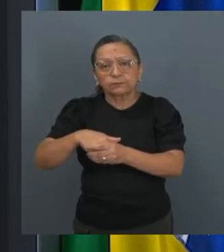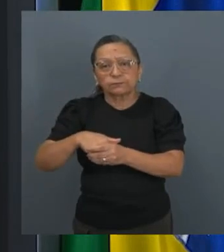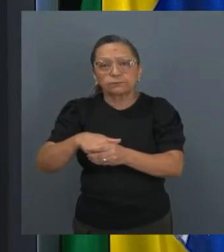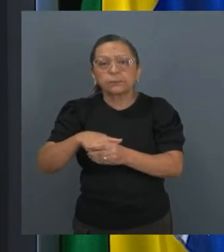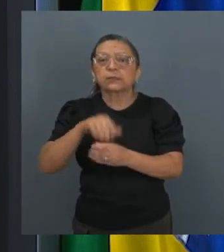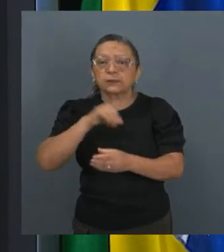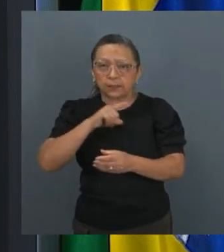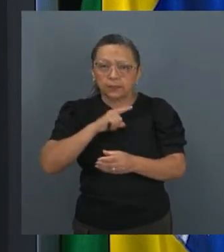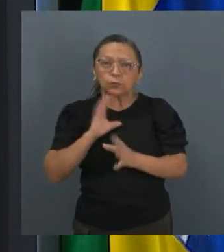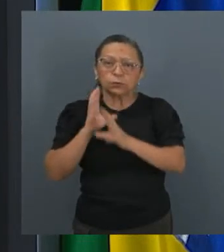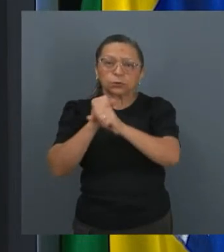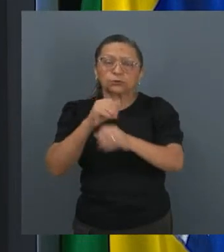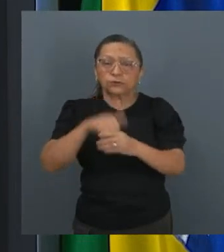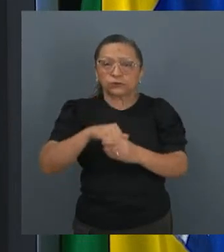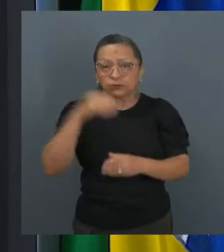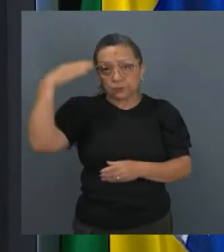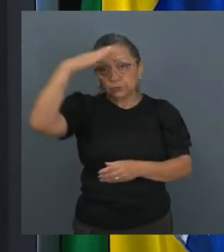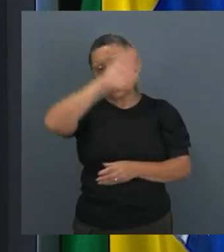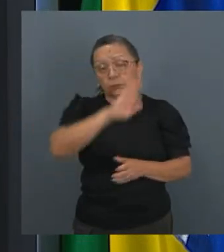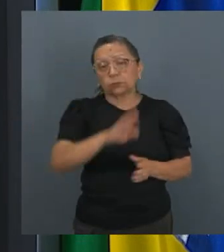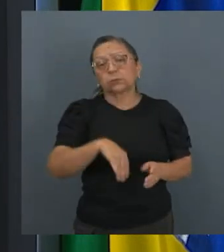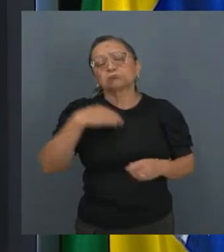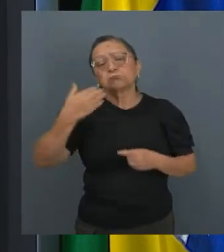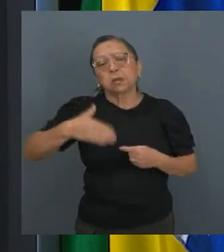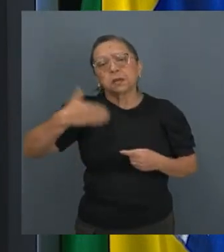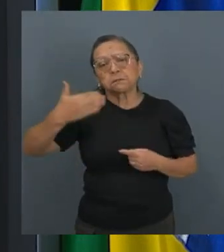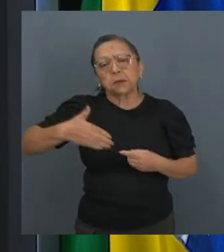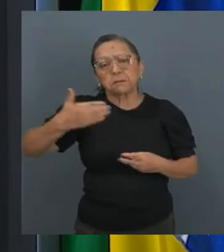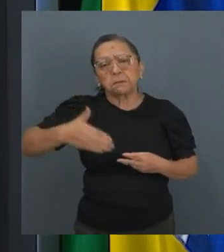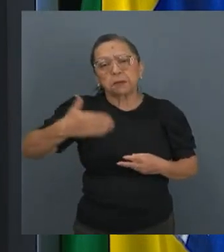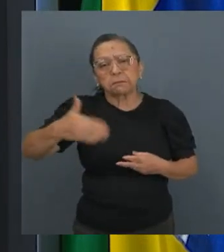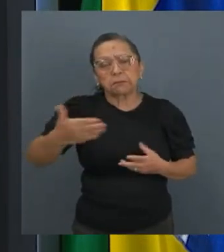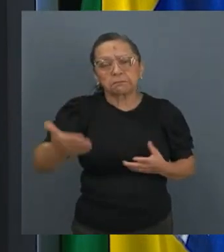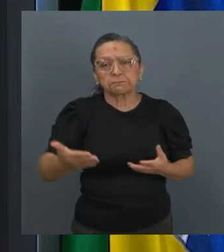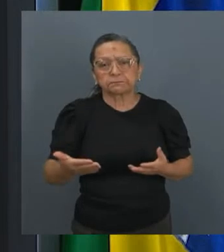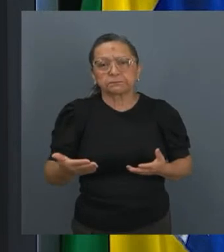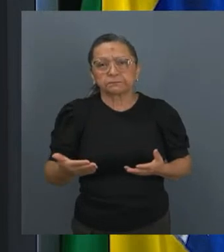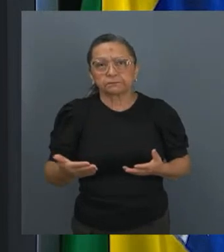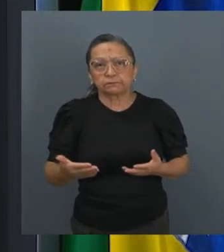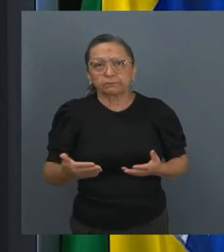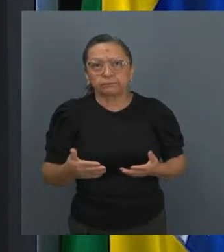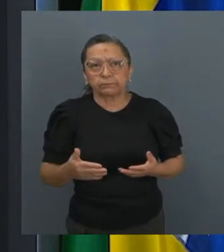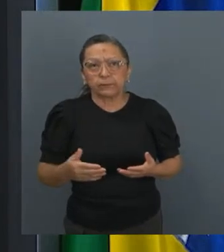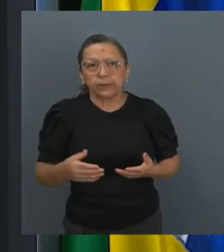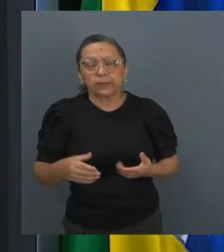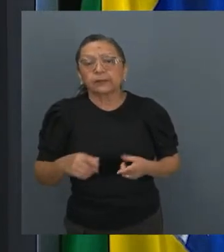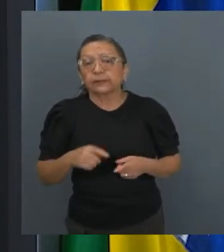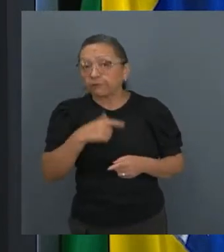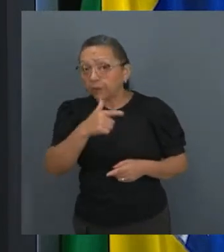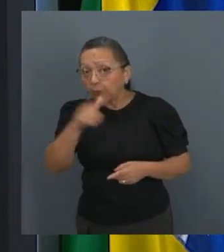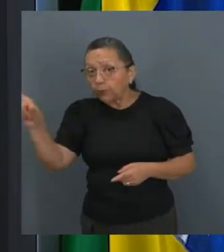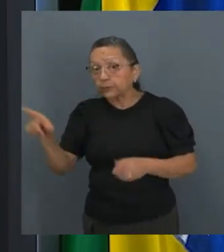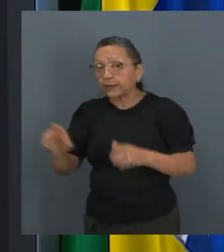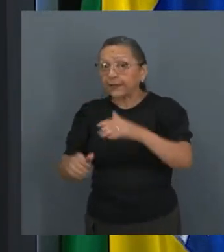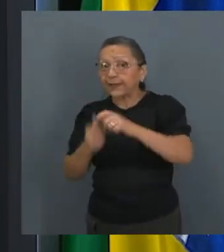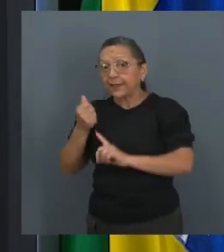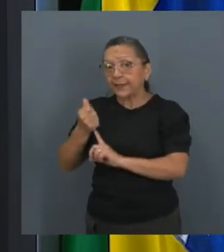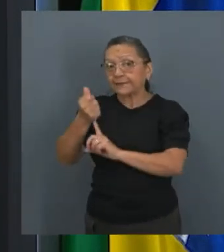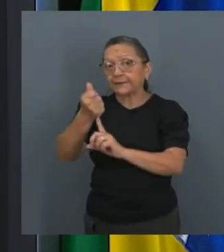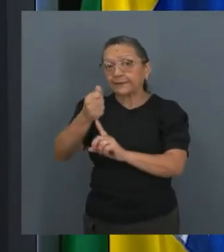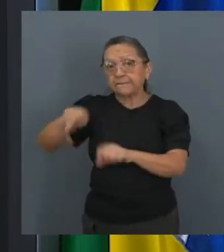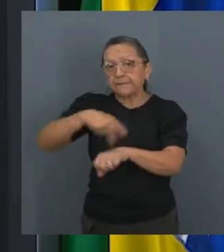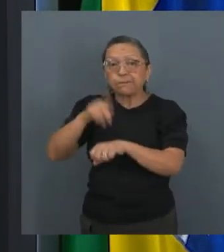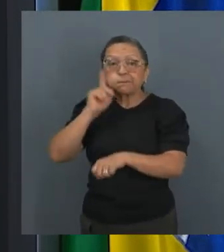Bolsonaro. Ao longo dos anos seguintes, através principalmente da USAID, Agência